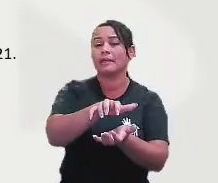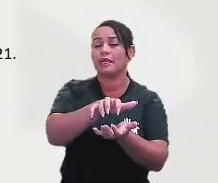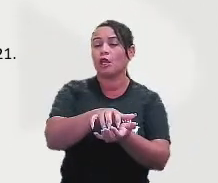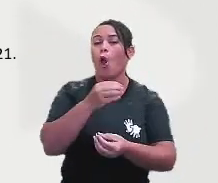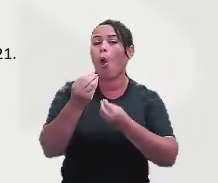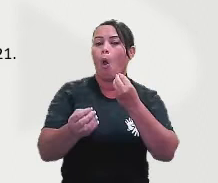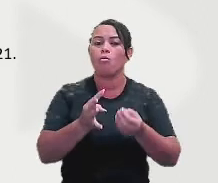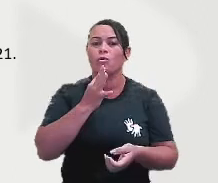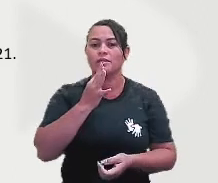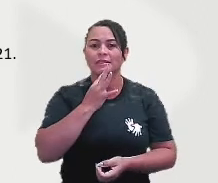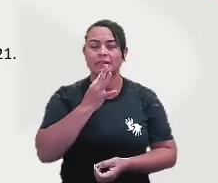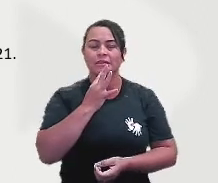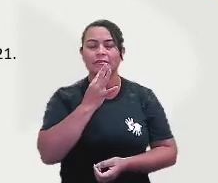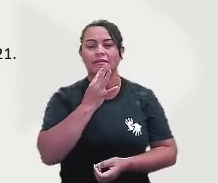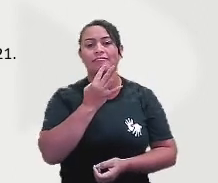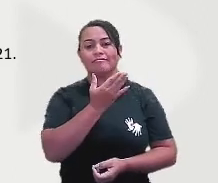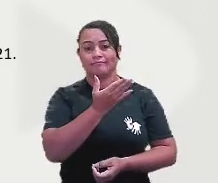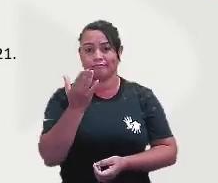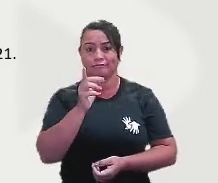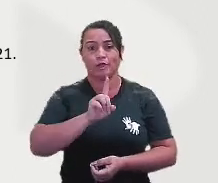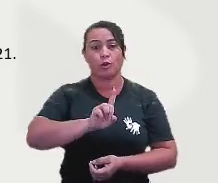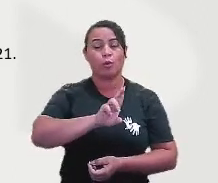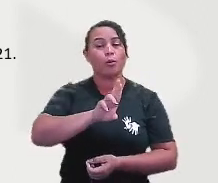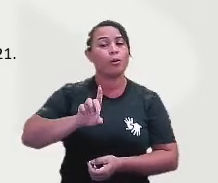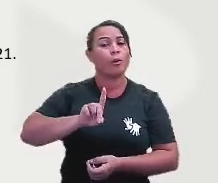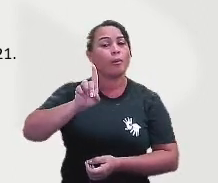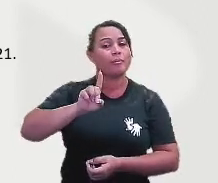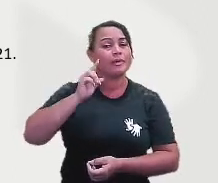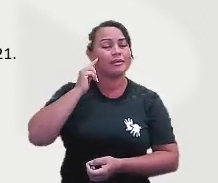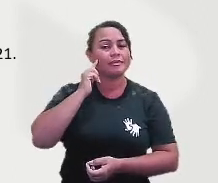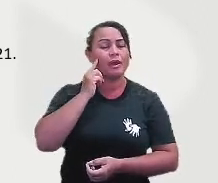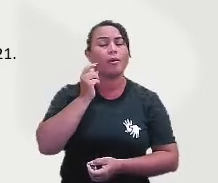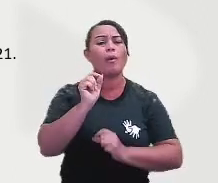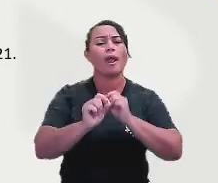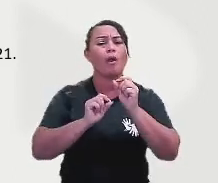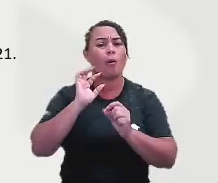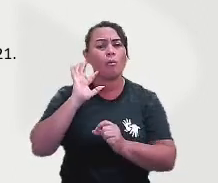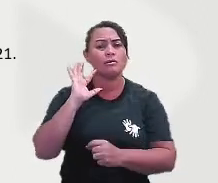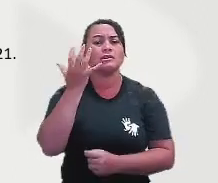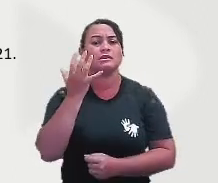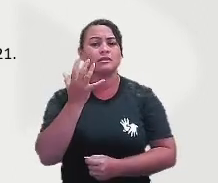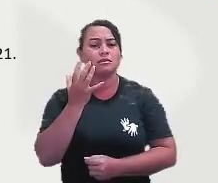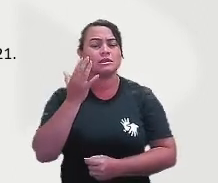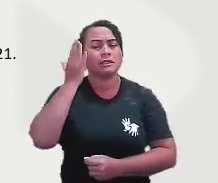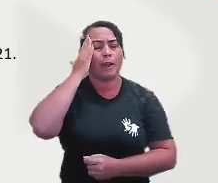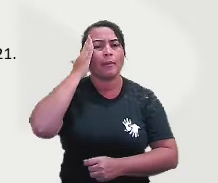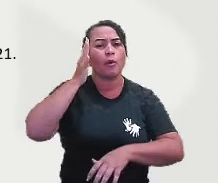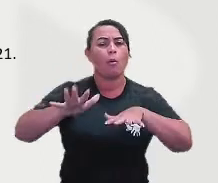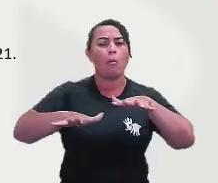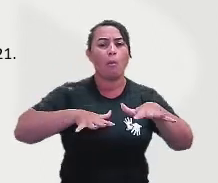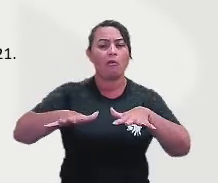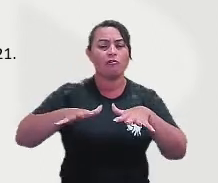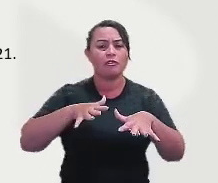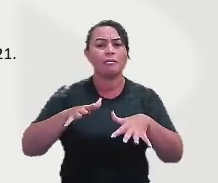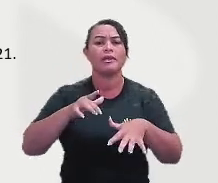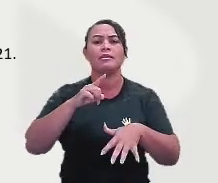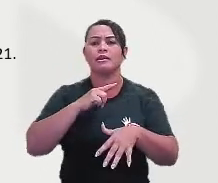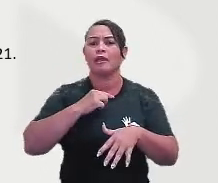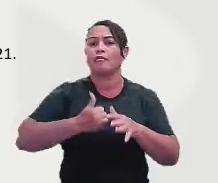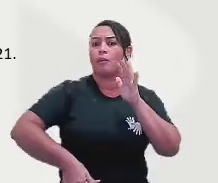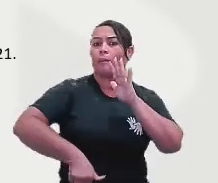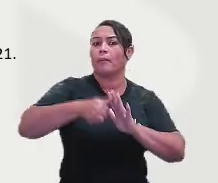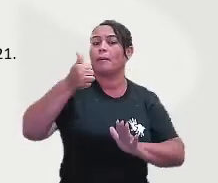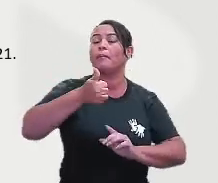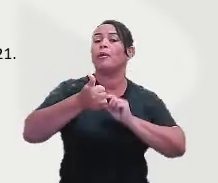Insurreição Pernambucana. Sabendo que o movimento foi deflagrado com o primeiro grande combate